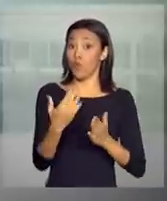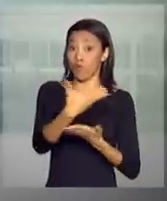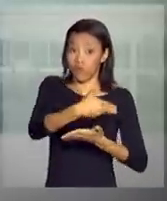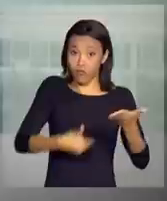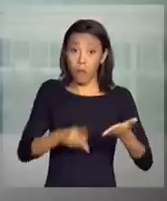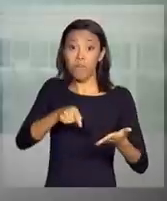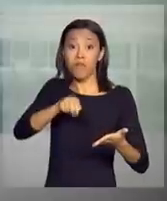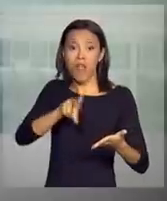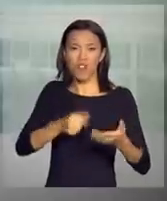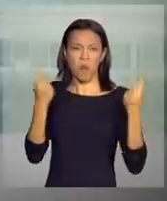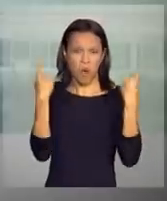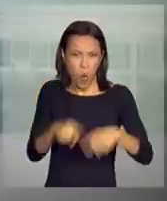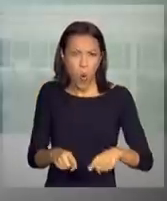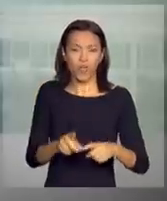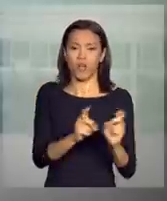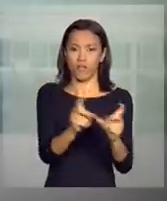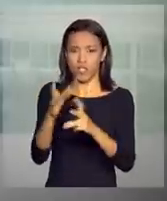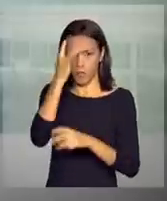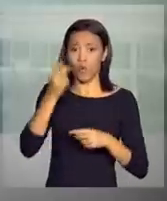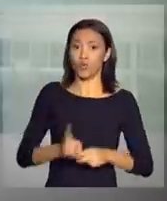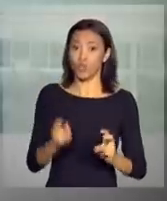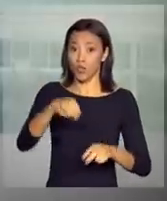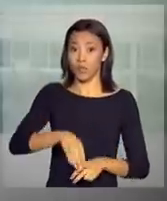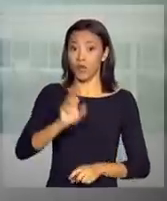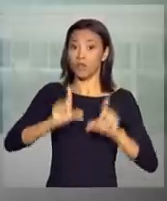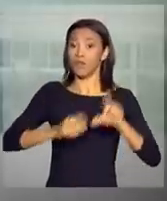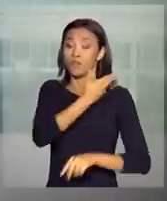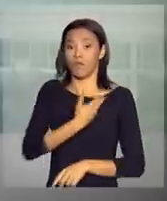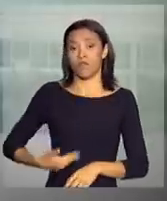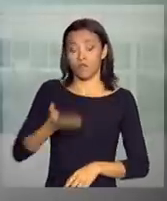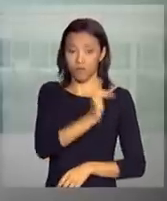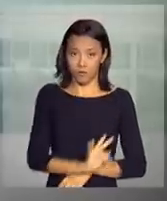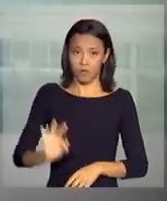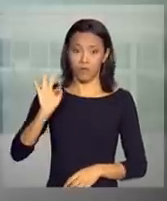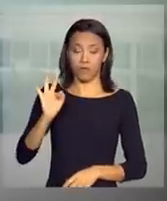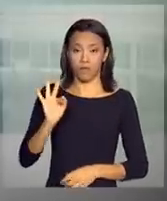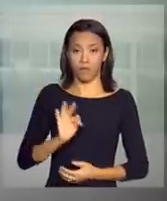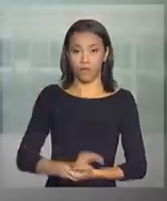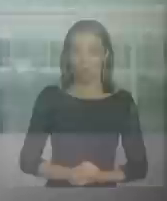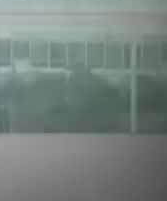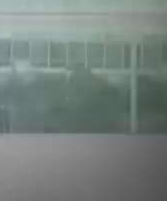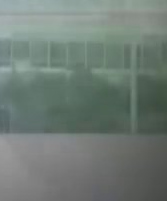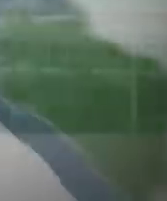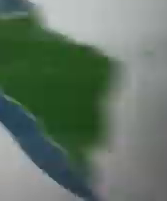de enfrentamento ao tráfico de pessoas continue na NBR a TV do Governo